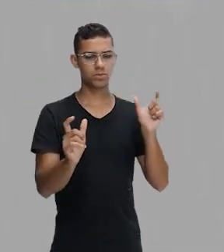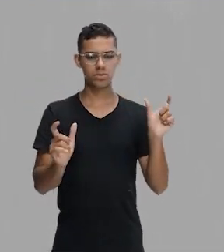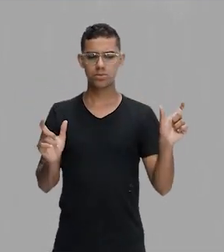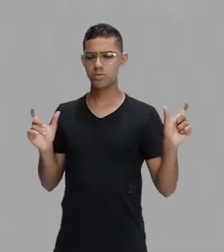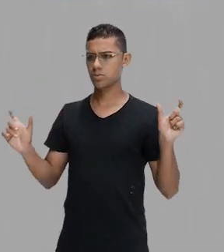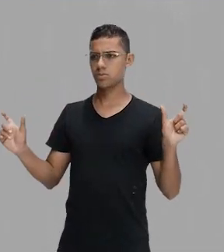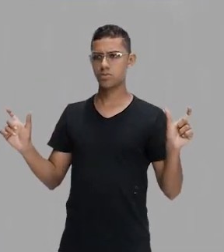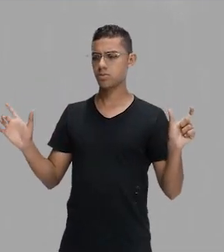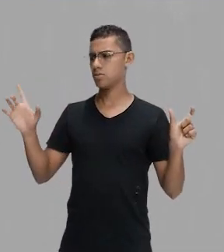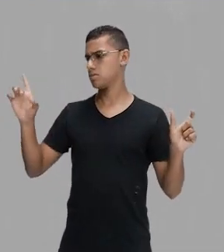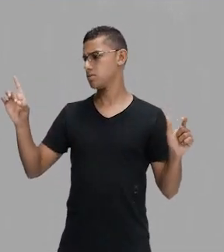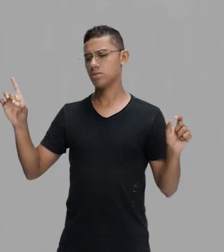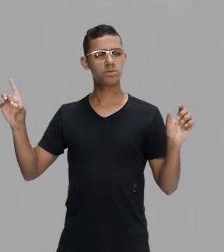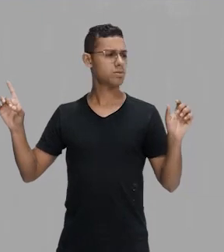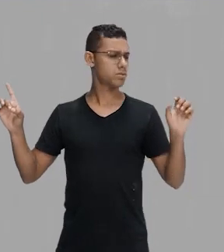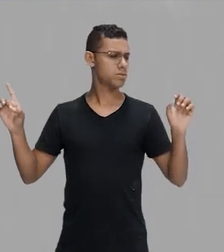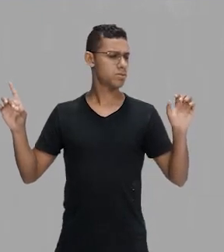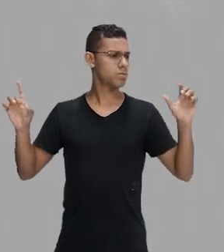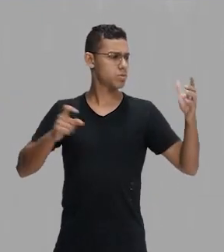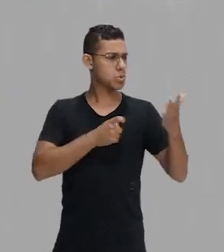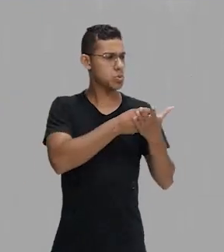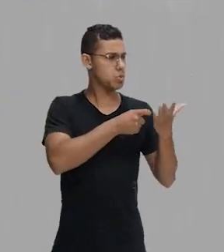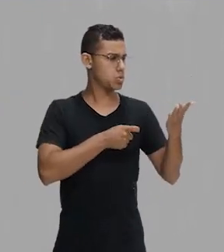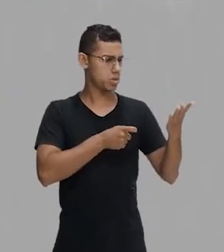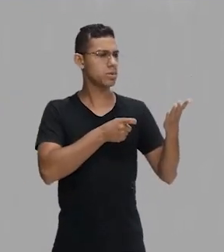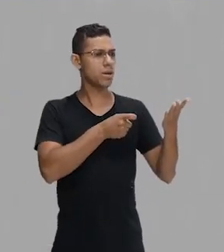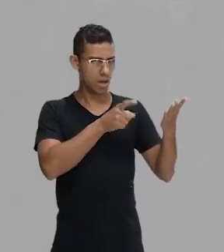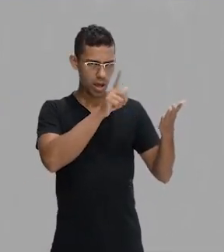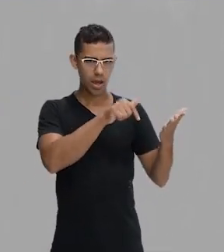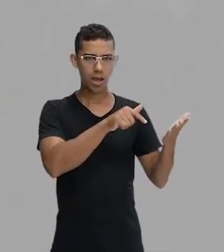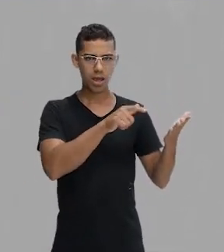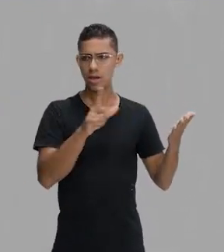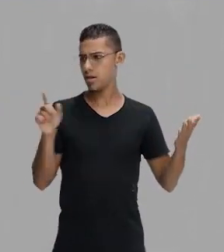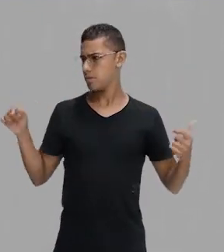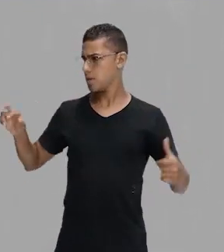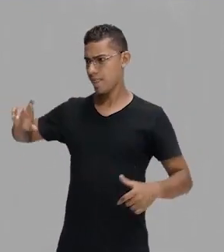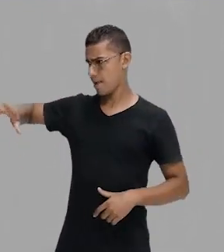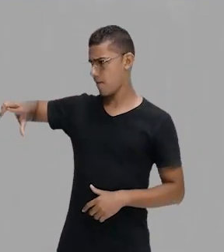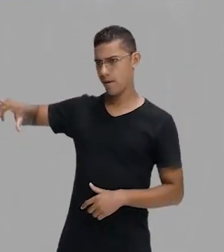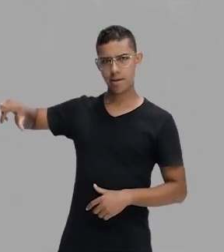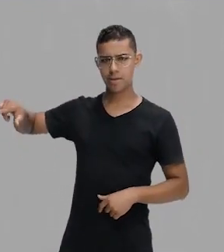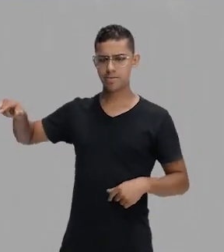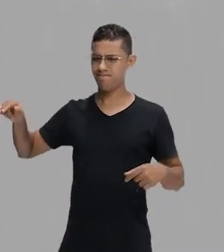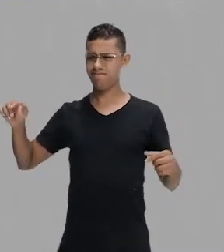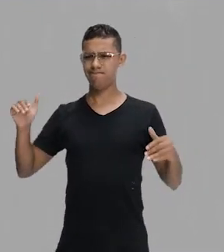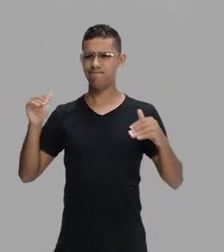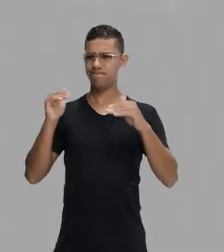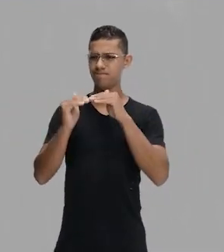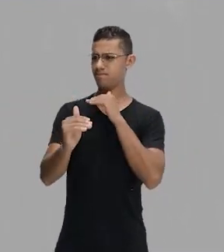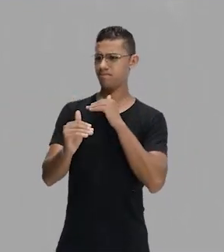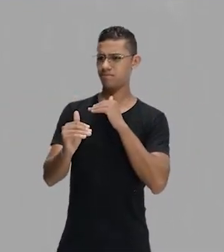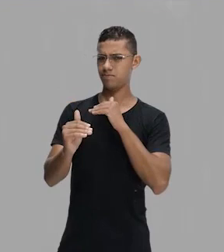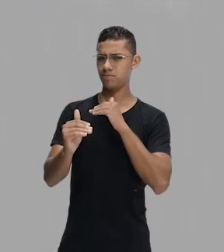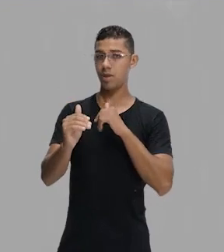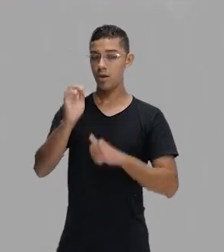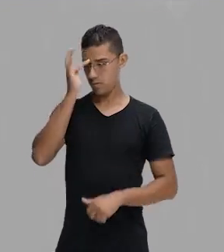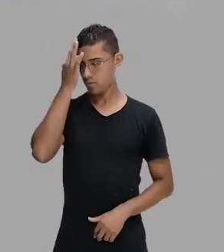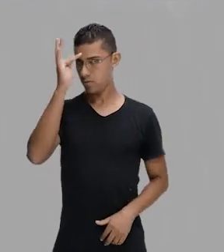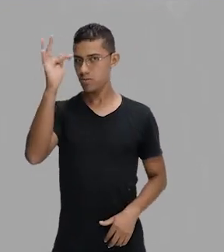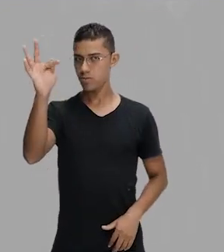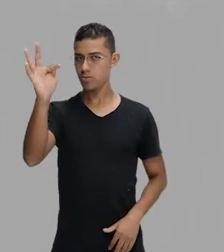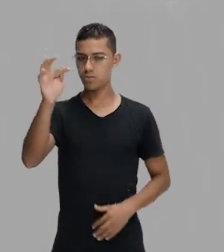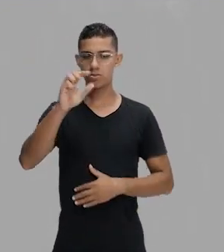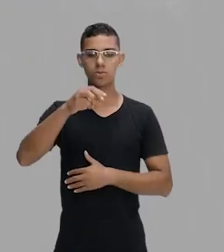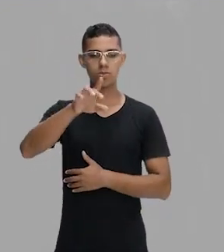ó. Então a letra D está dizendo que não é, mas o texto está dizendo que é. E nós sabemos que o nosso filósofo, ele